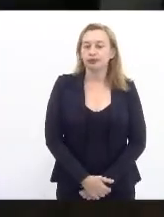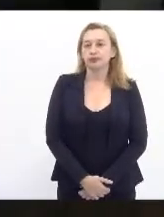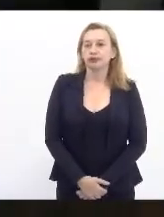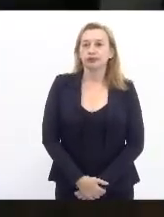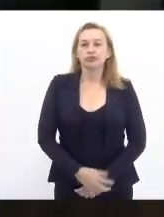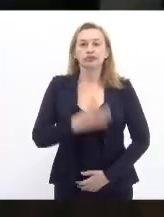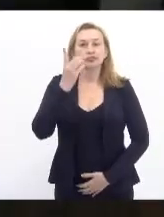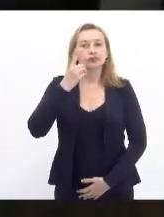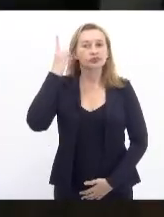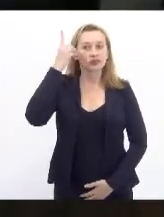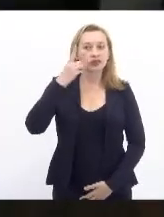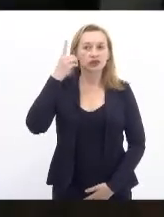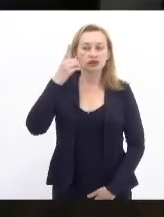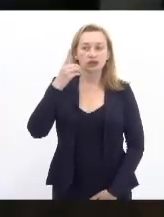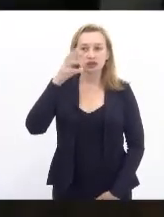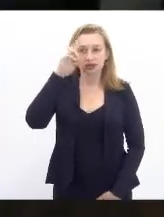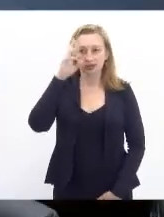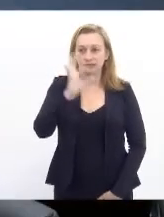Deputado Coronel Salema.